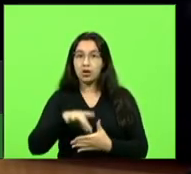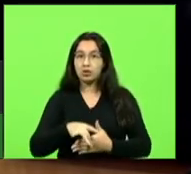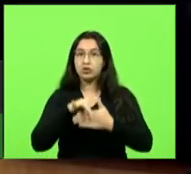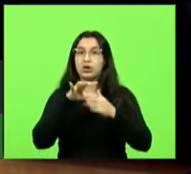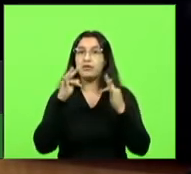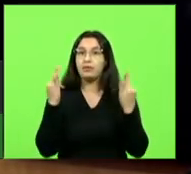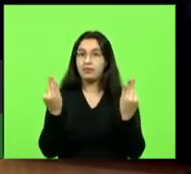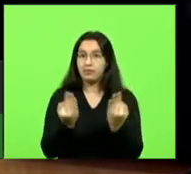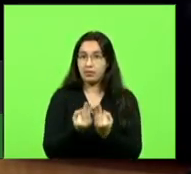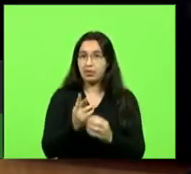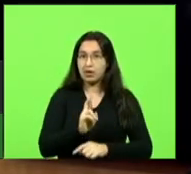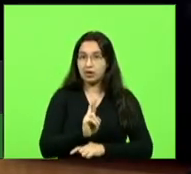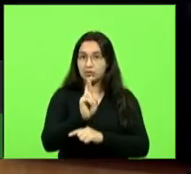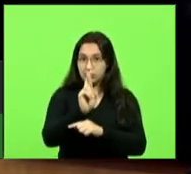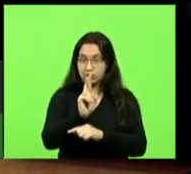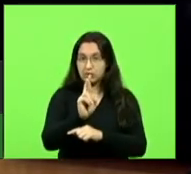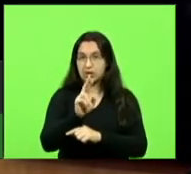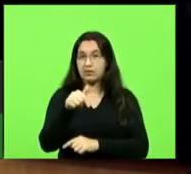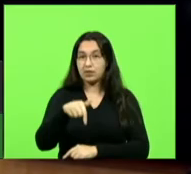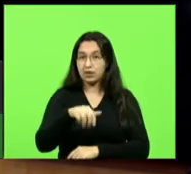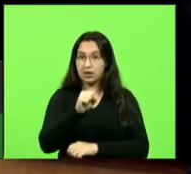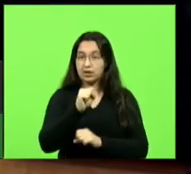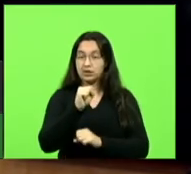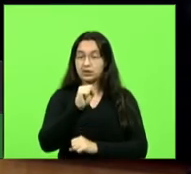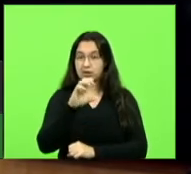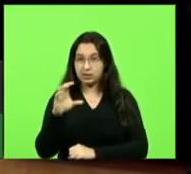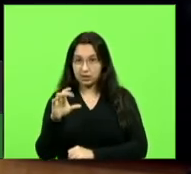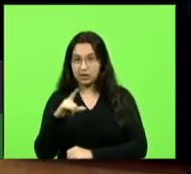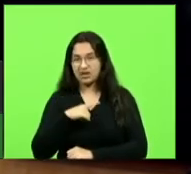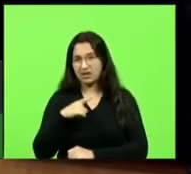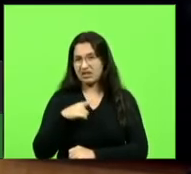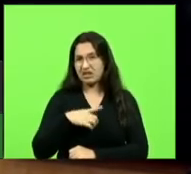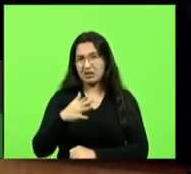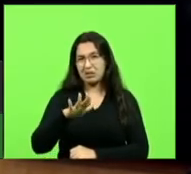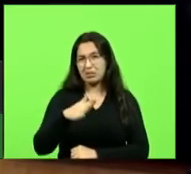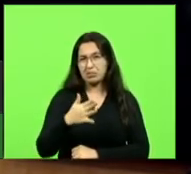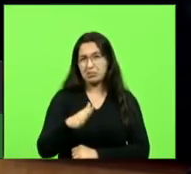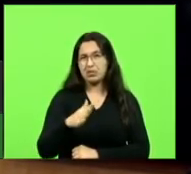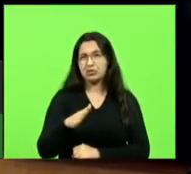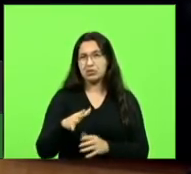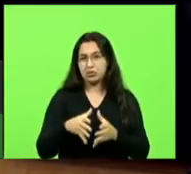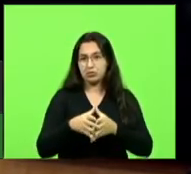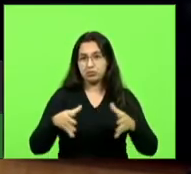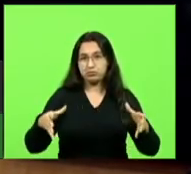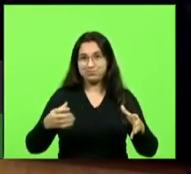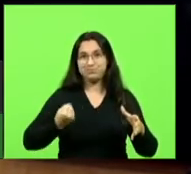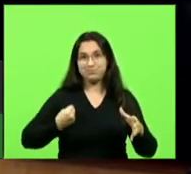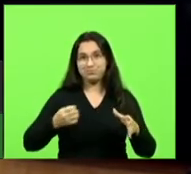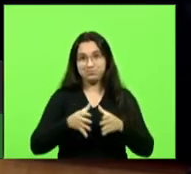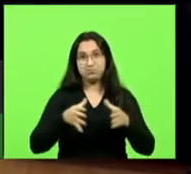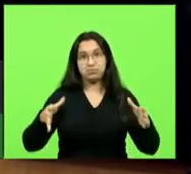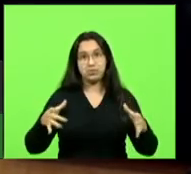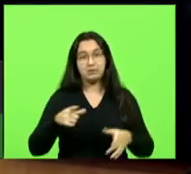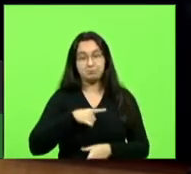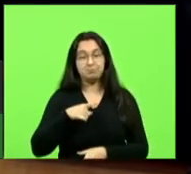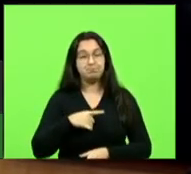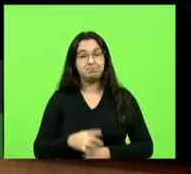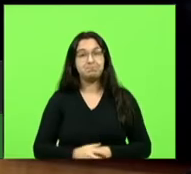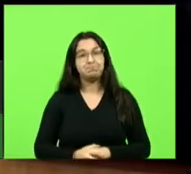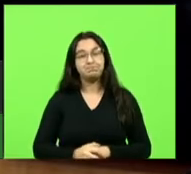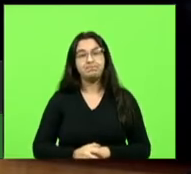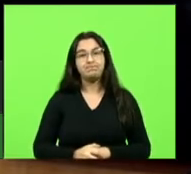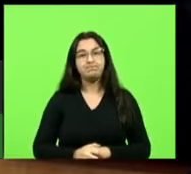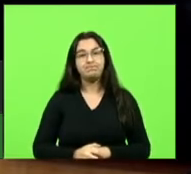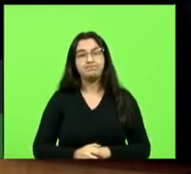no caso de Santa Catarina nós temos um número bastante alto, né? Nós